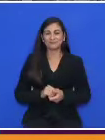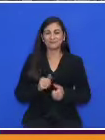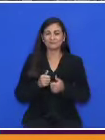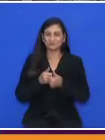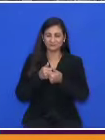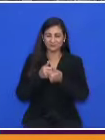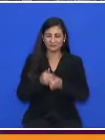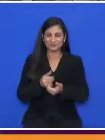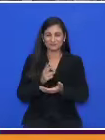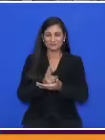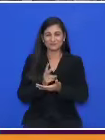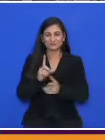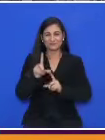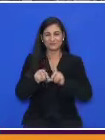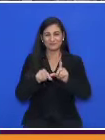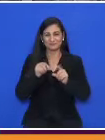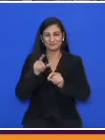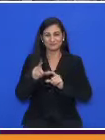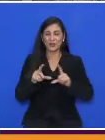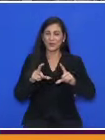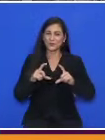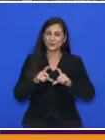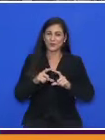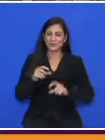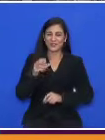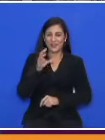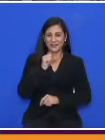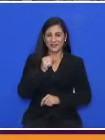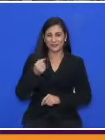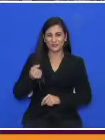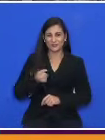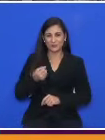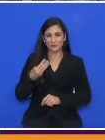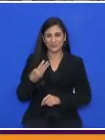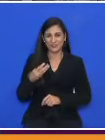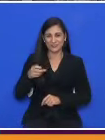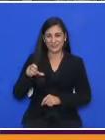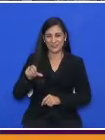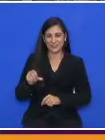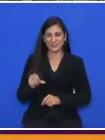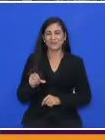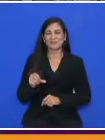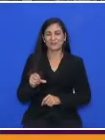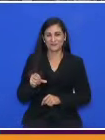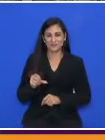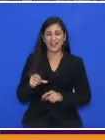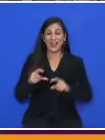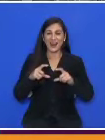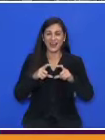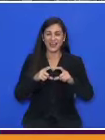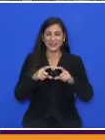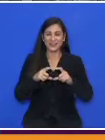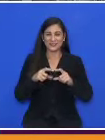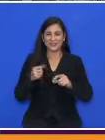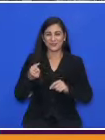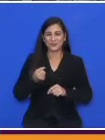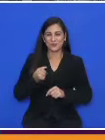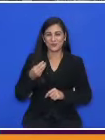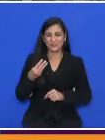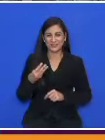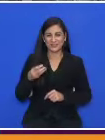Vamos seguir sorteando. Bola laranja, número 39. Laranja, 39.